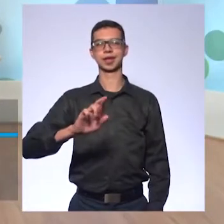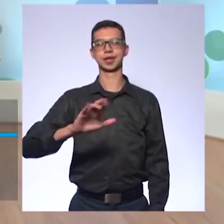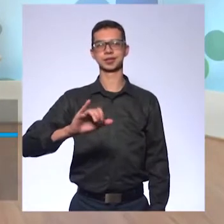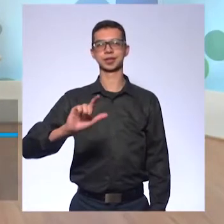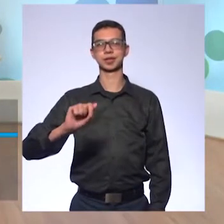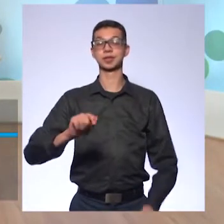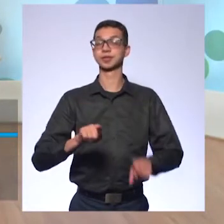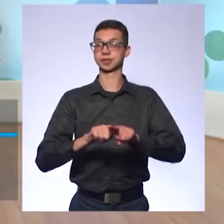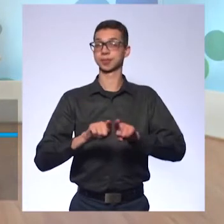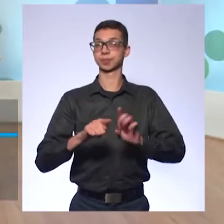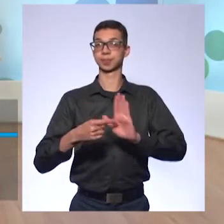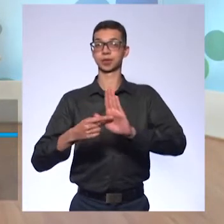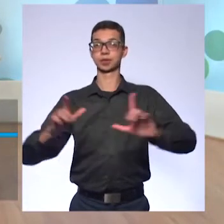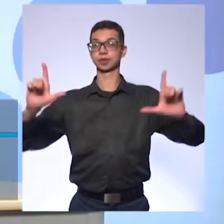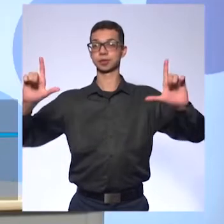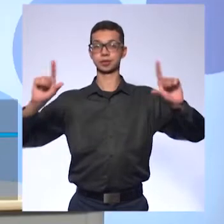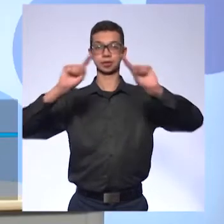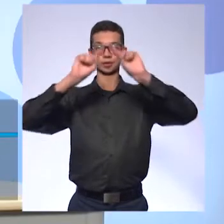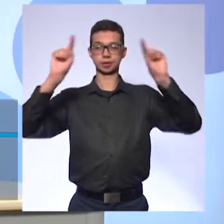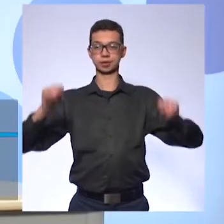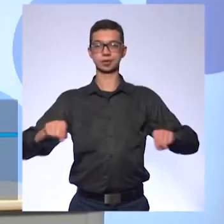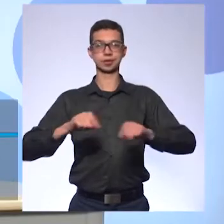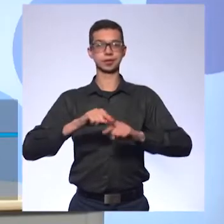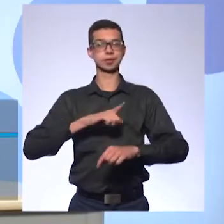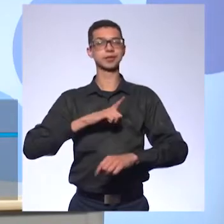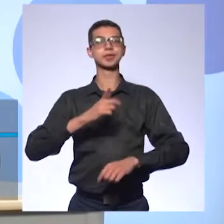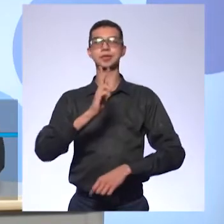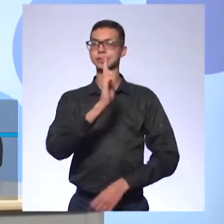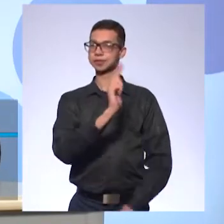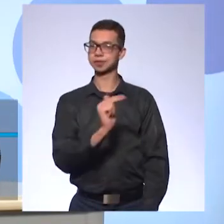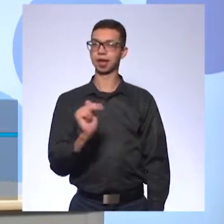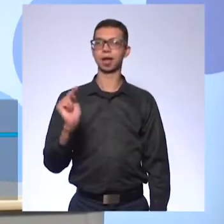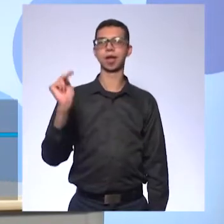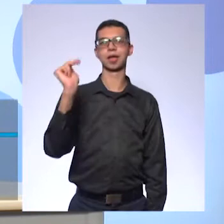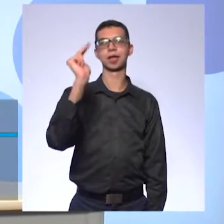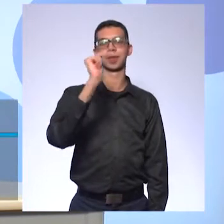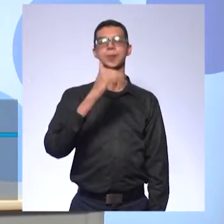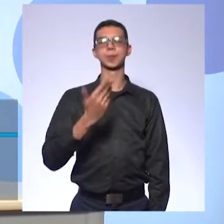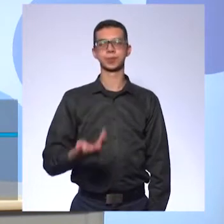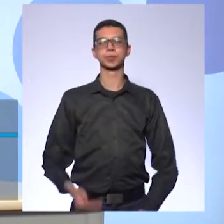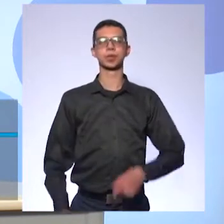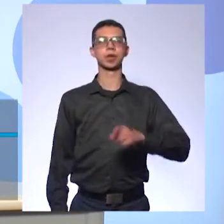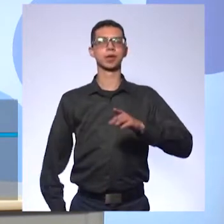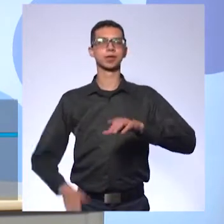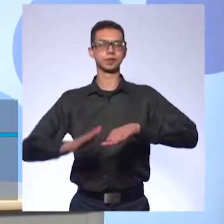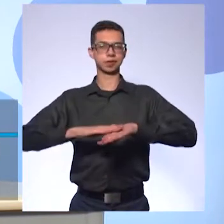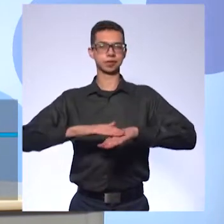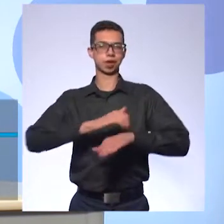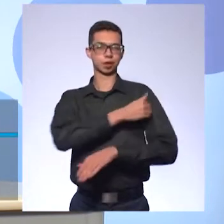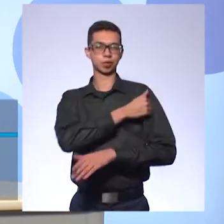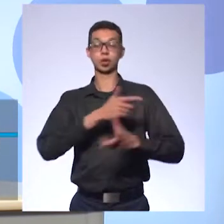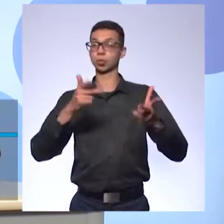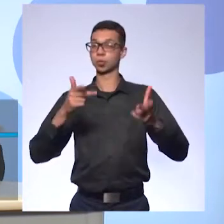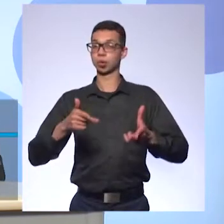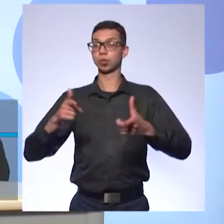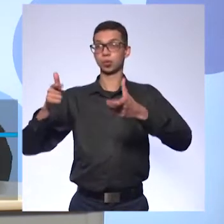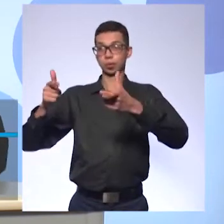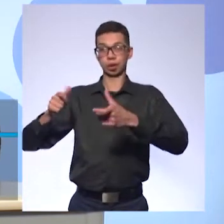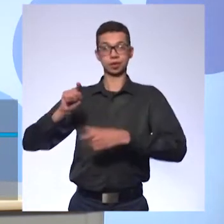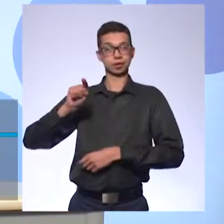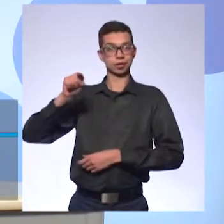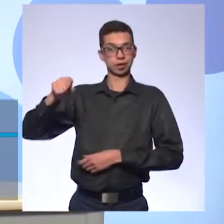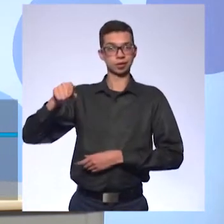ela vai ficar aí junto com as obras, por exemplo, da Tarsila do Amaral. E o